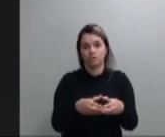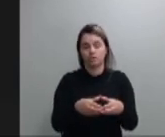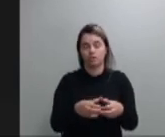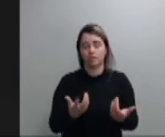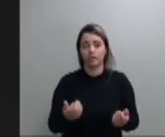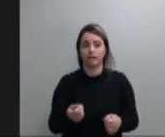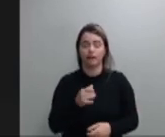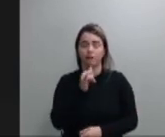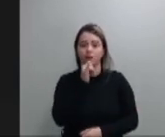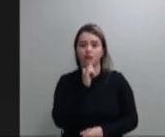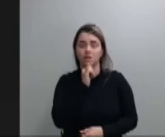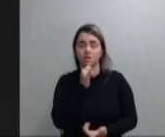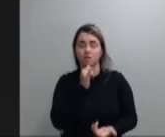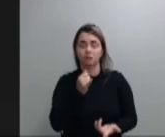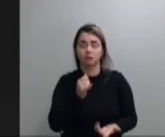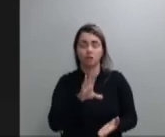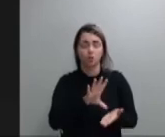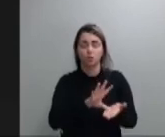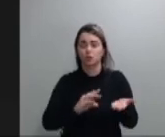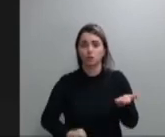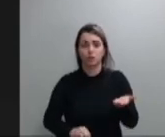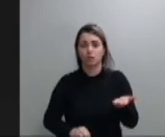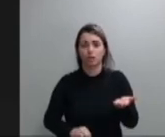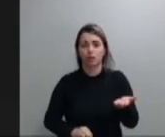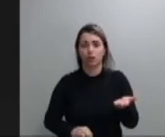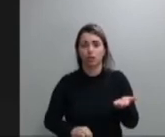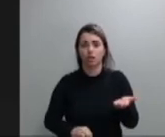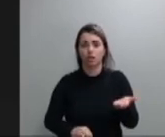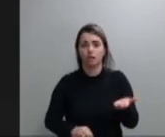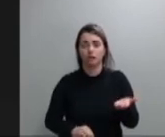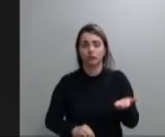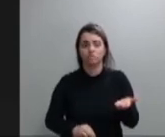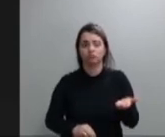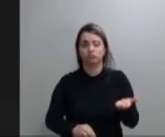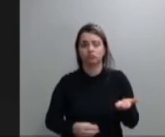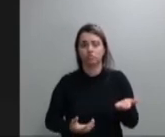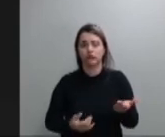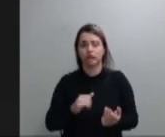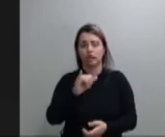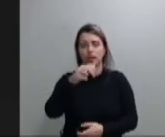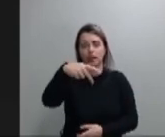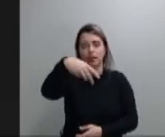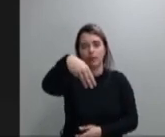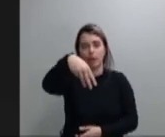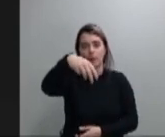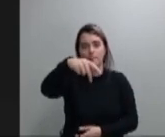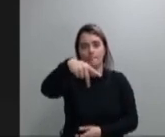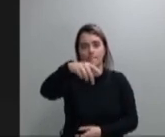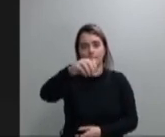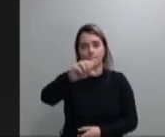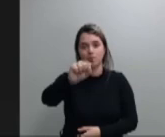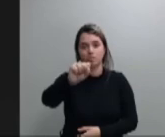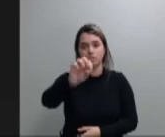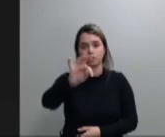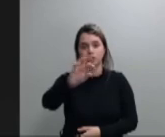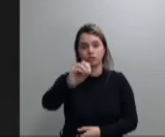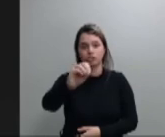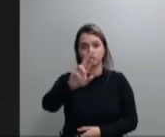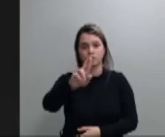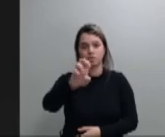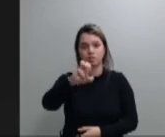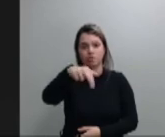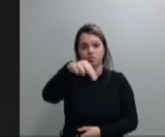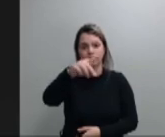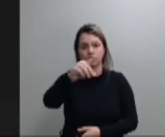do sujeito em atividade que está com câncer nós negamos isso negamos isso isso pronto está